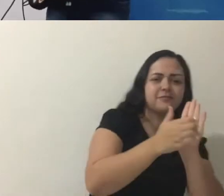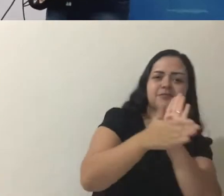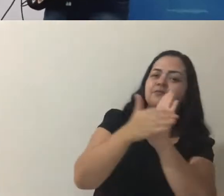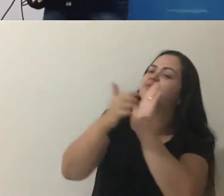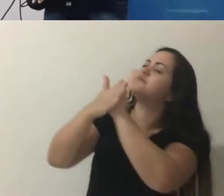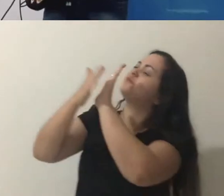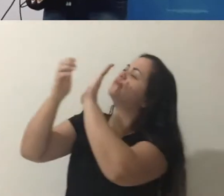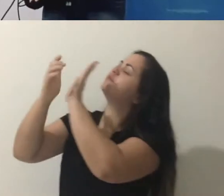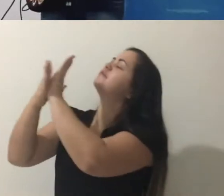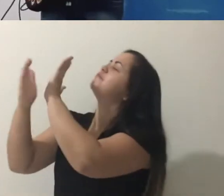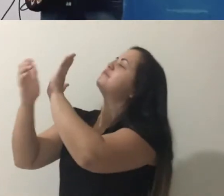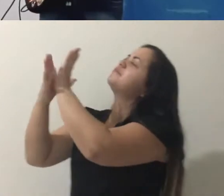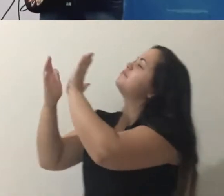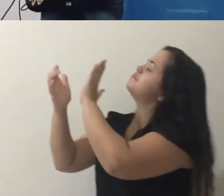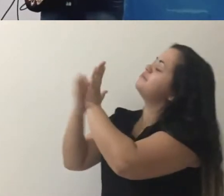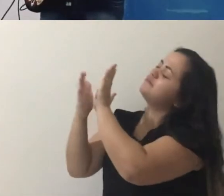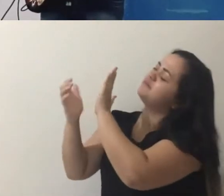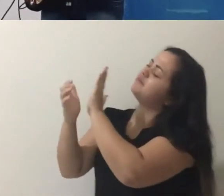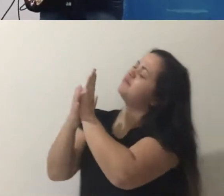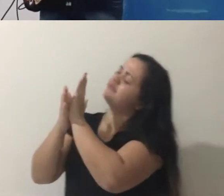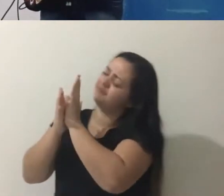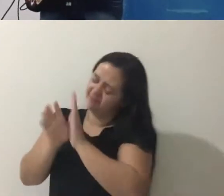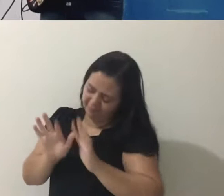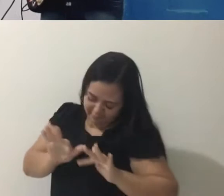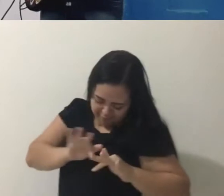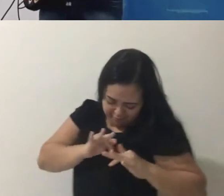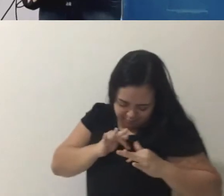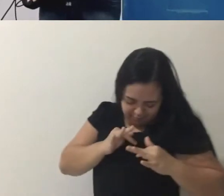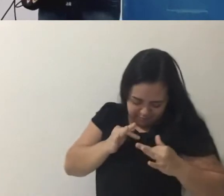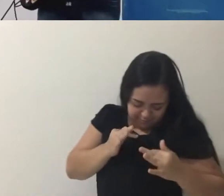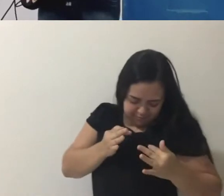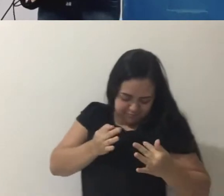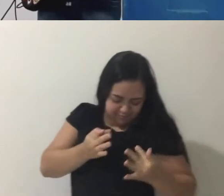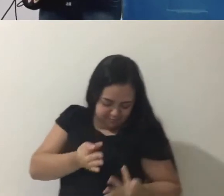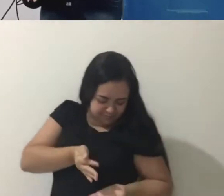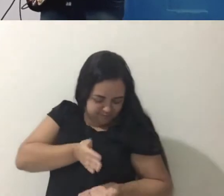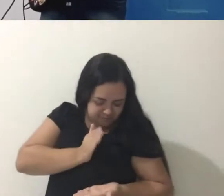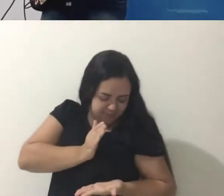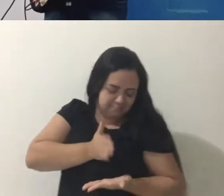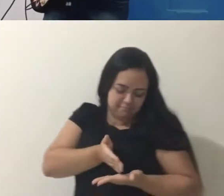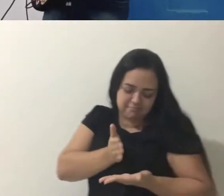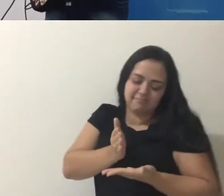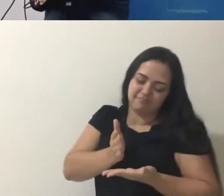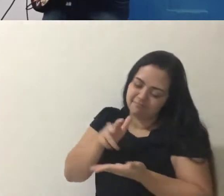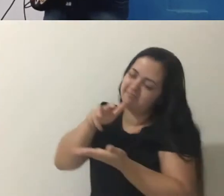Eu te louvarei de todo o coração.